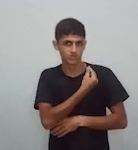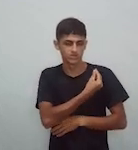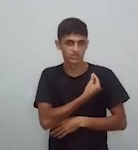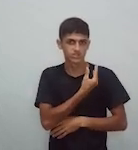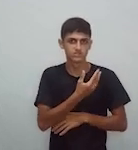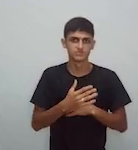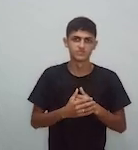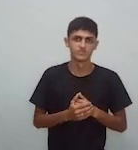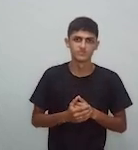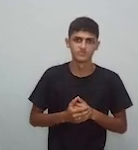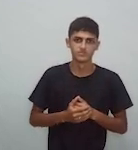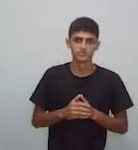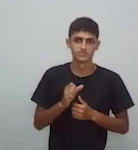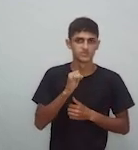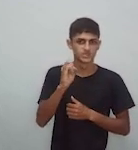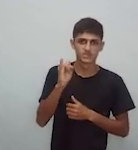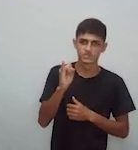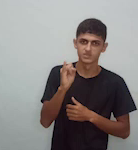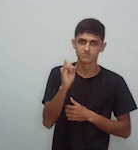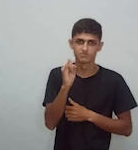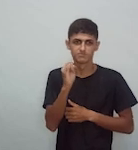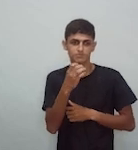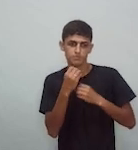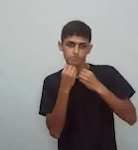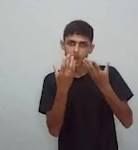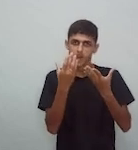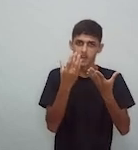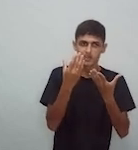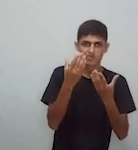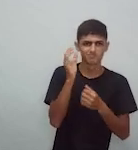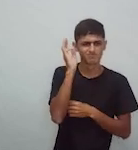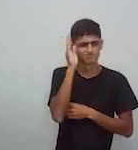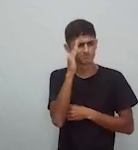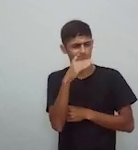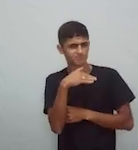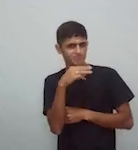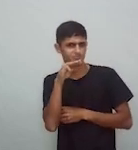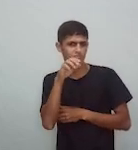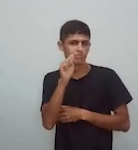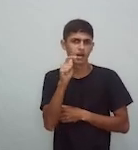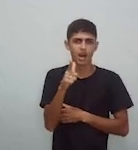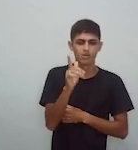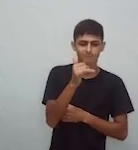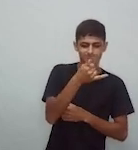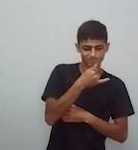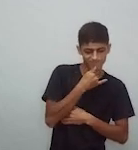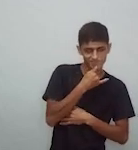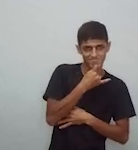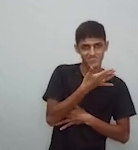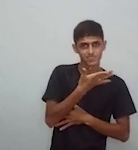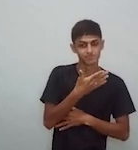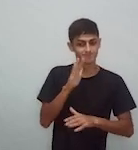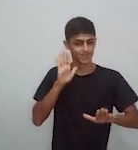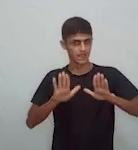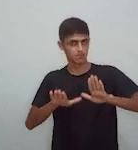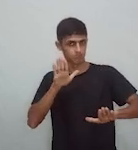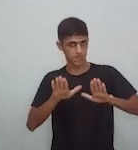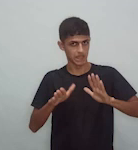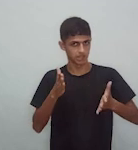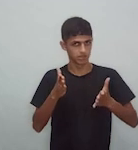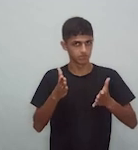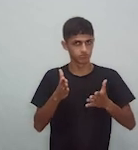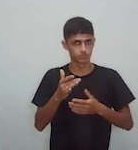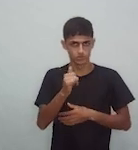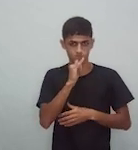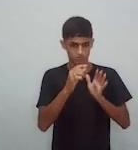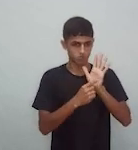eles controlam a nossa vida. Se a gente vai estar bem, se a gente vai estar mal, se vai estar alegre, triste. Porque, ó, dependendo do neurotransmissor, por exemplo, eu